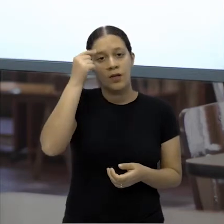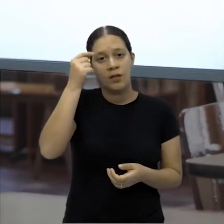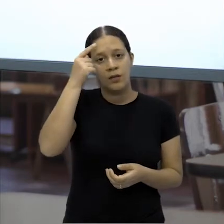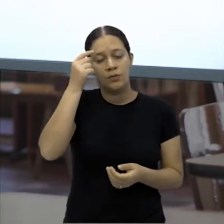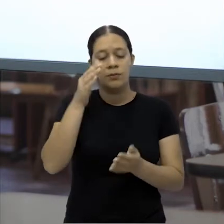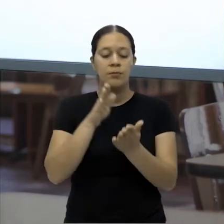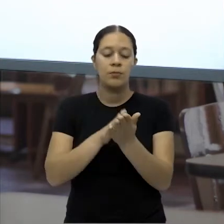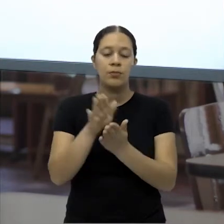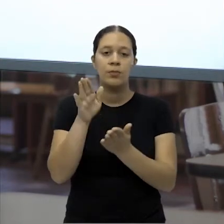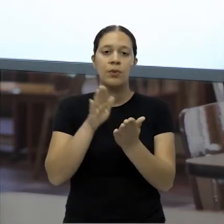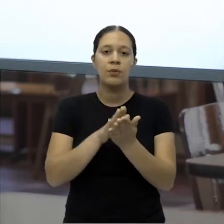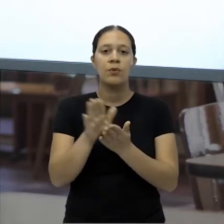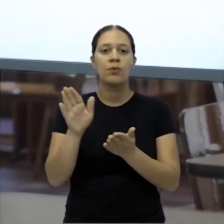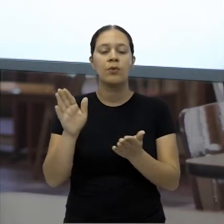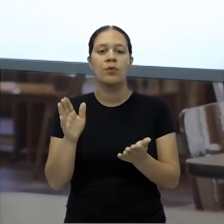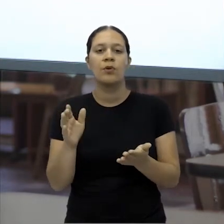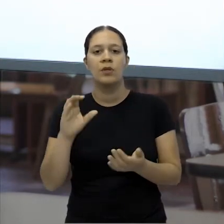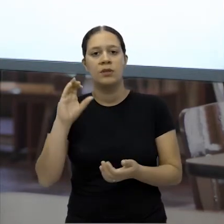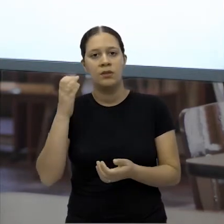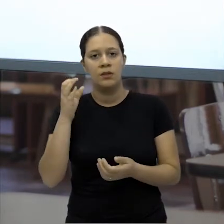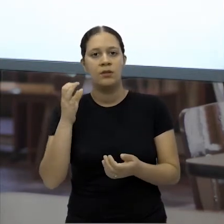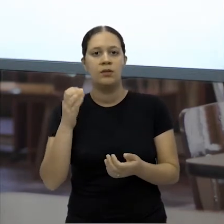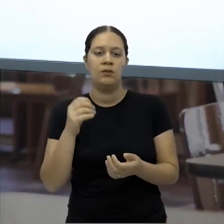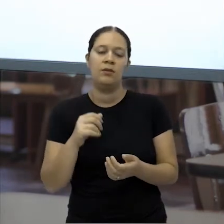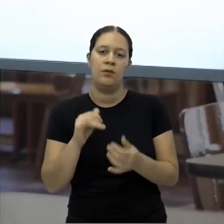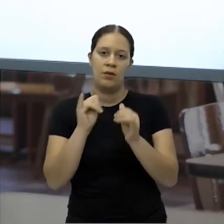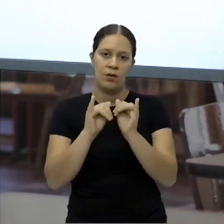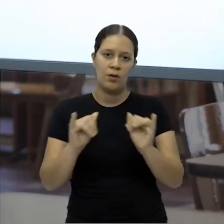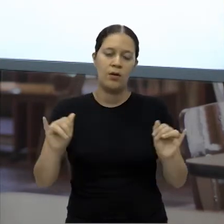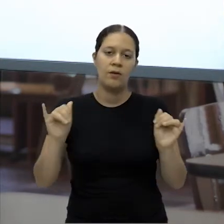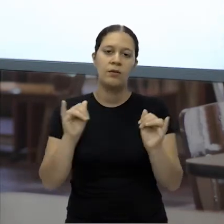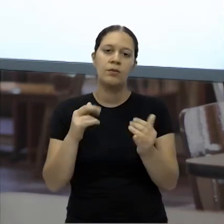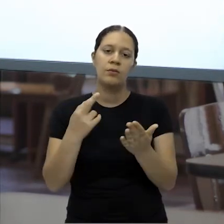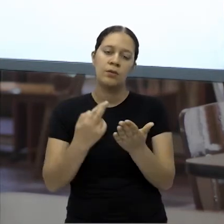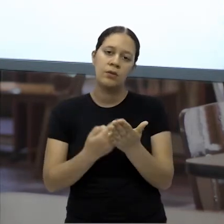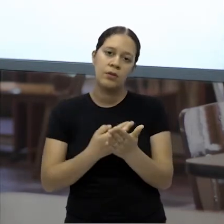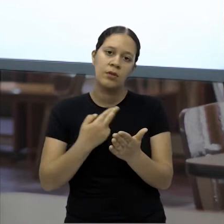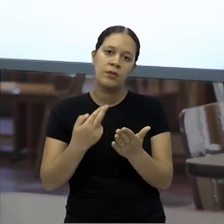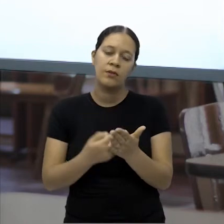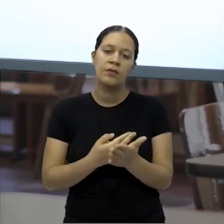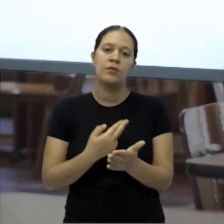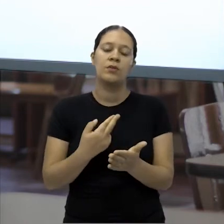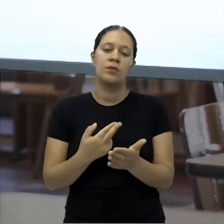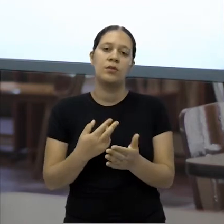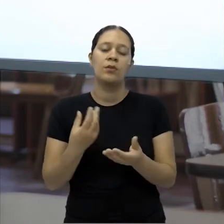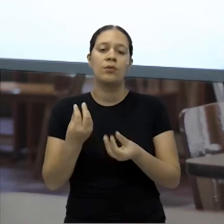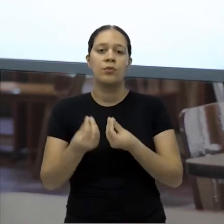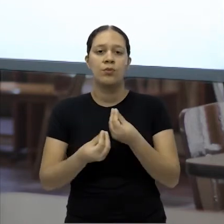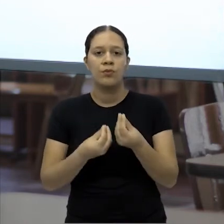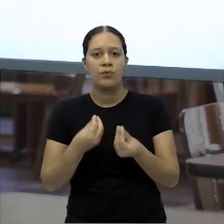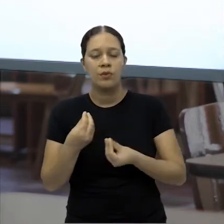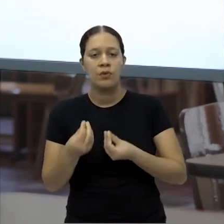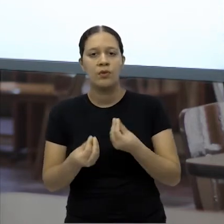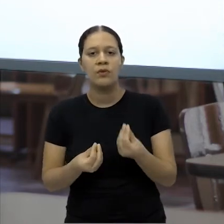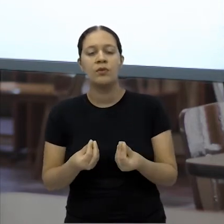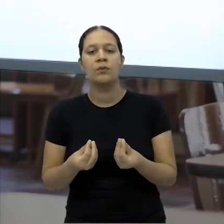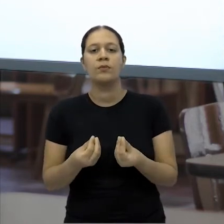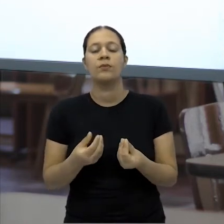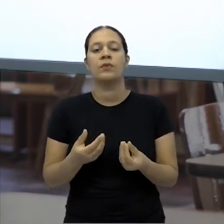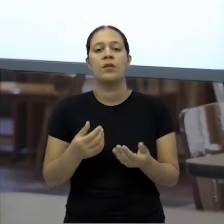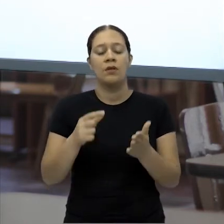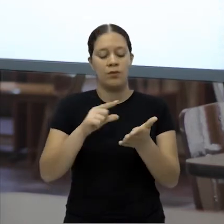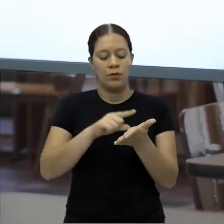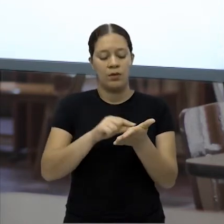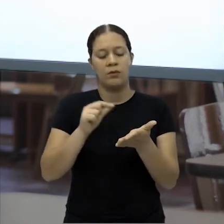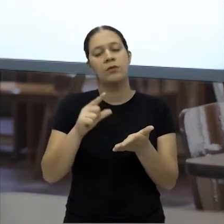alguém que publicou um artigo científico. E a revista, nesse caso, fez o papel de ponte quando